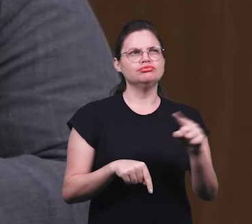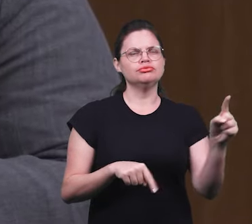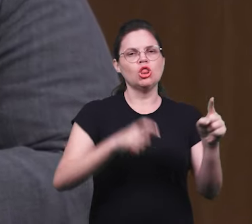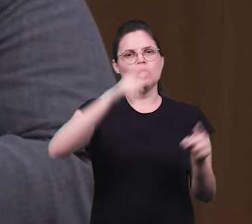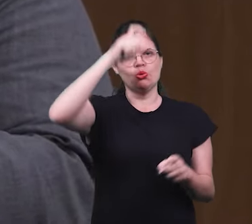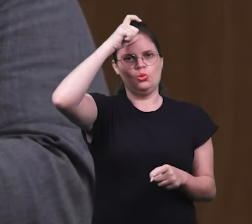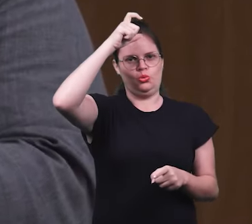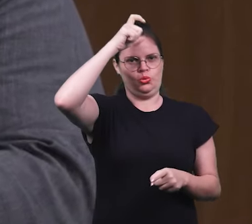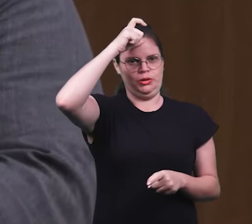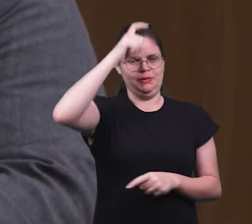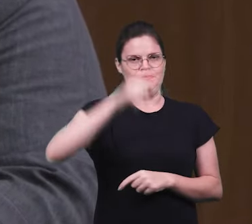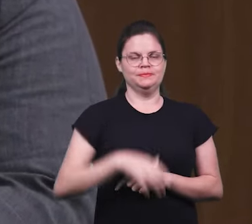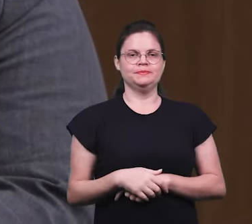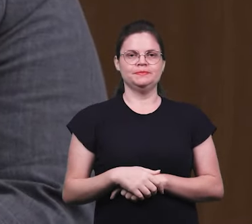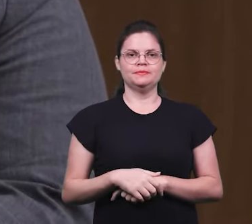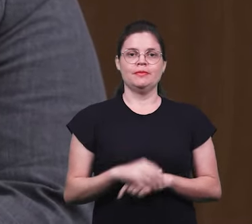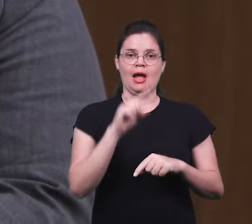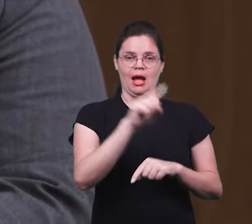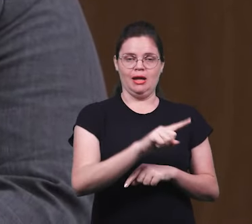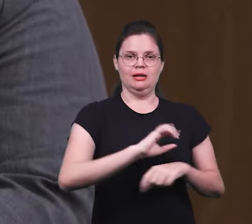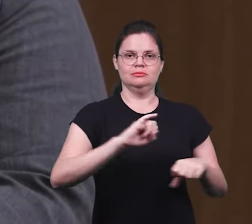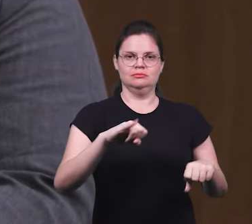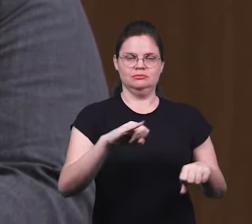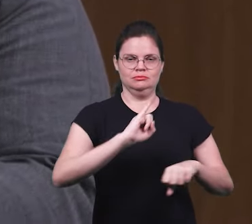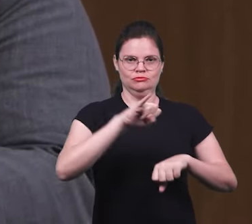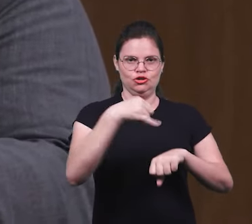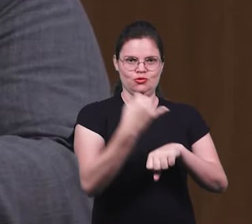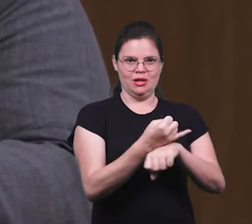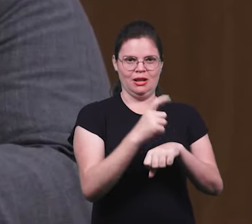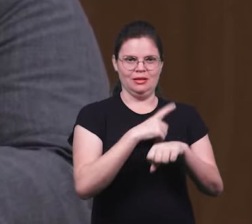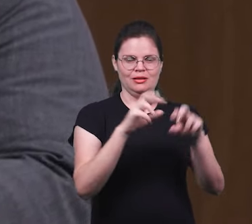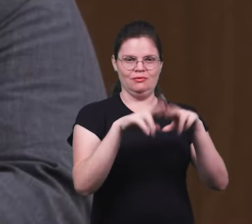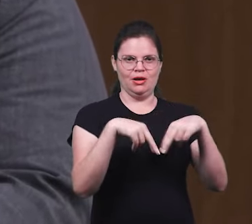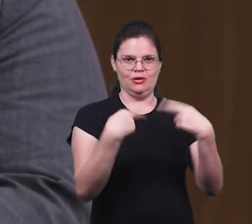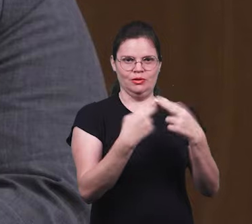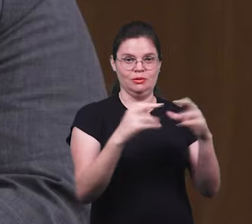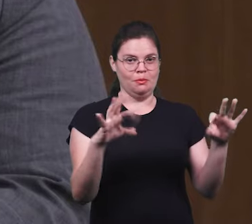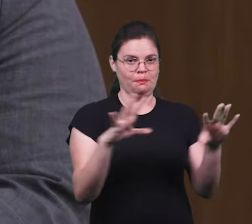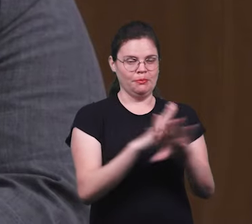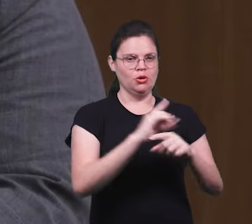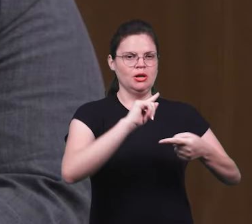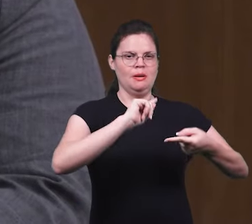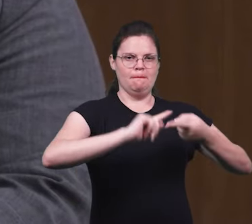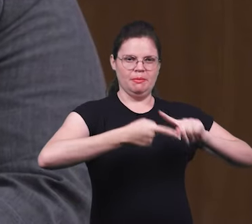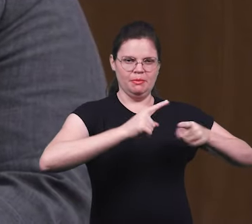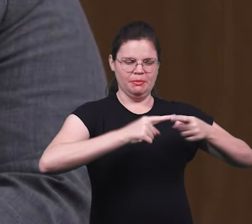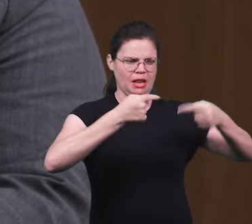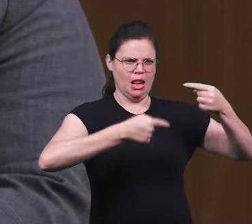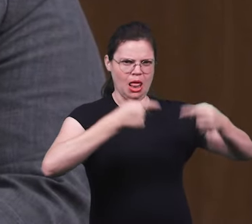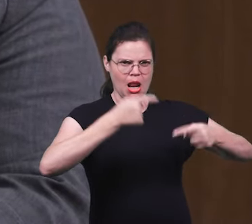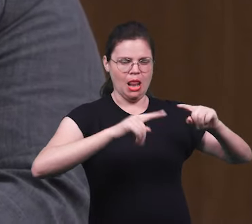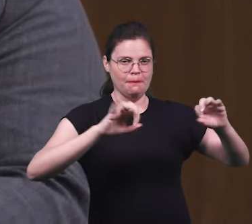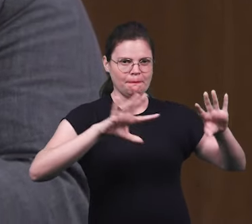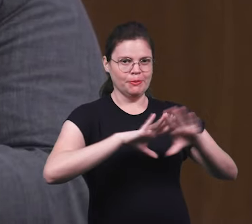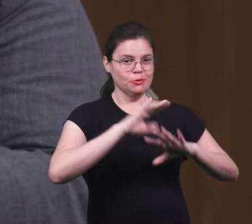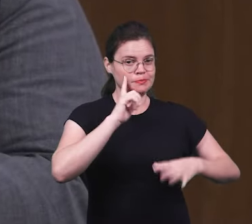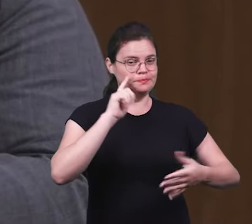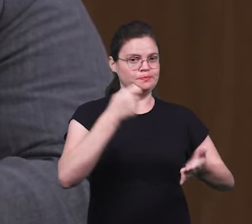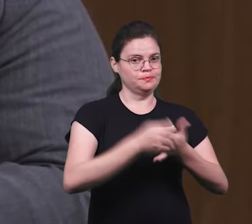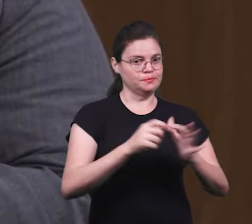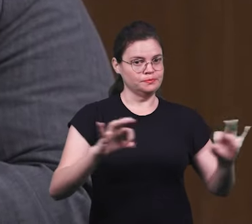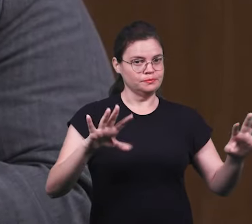E depois que aconteceu o Concílio de Jerusalém e aquela situação foi definida, alguns dias depois, Paulo ele vai